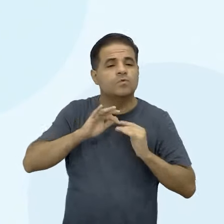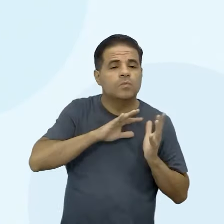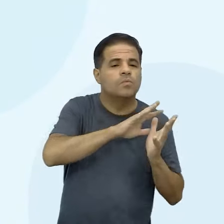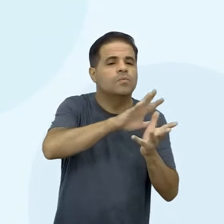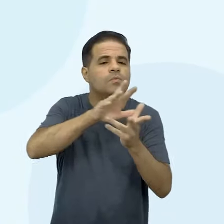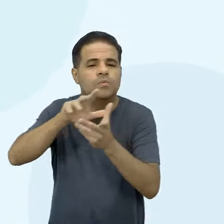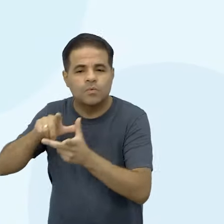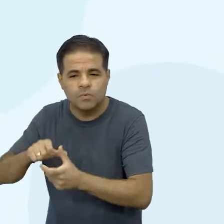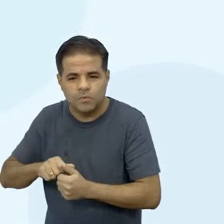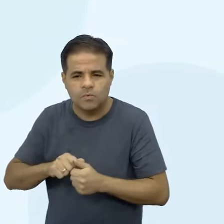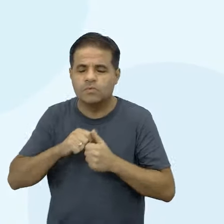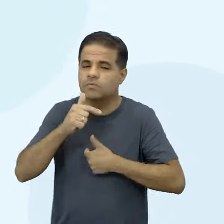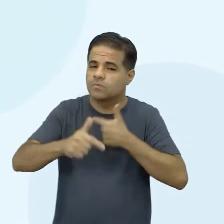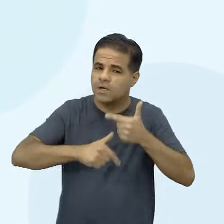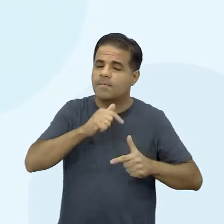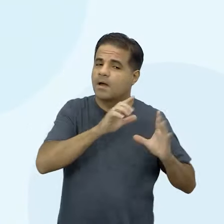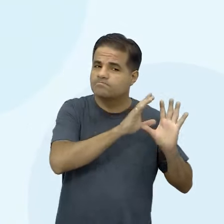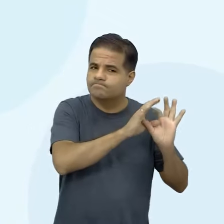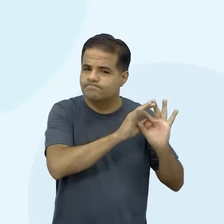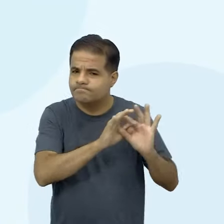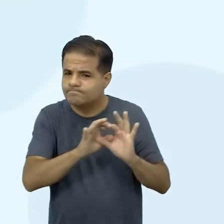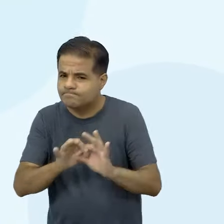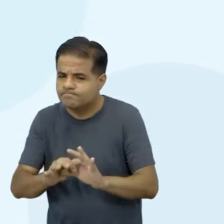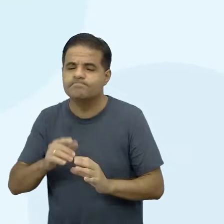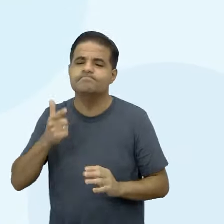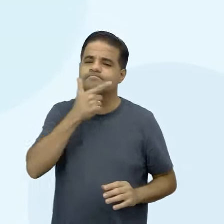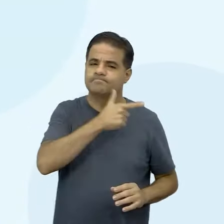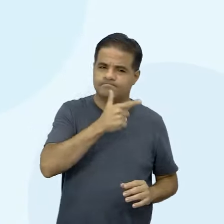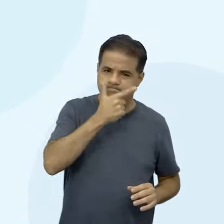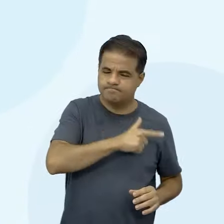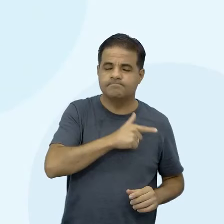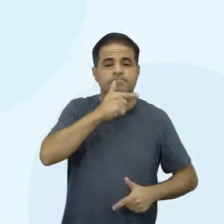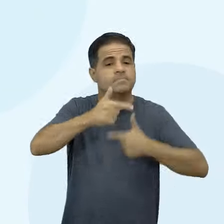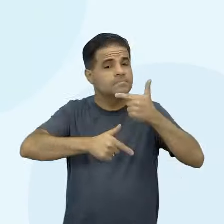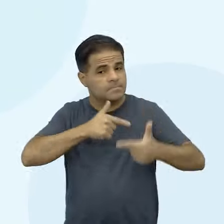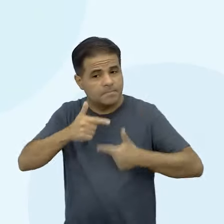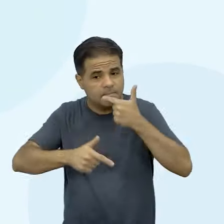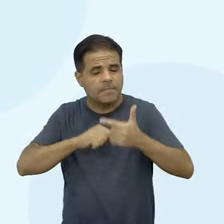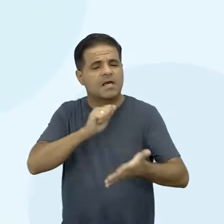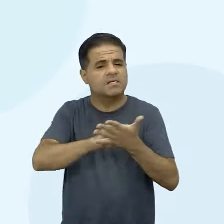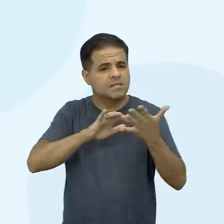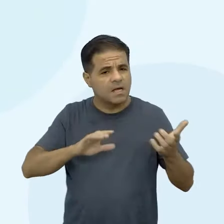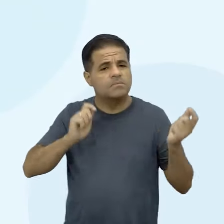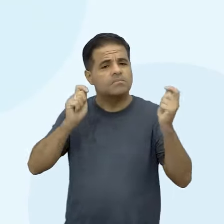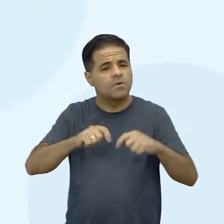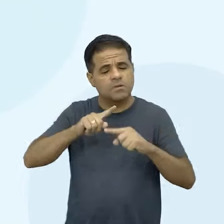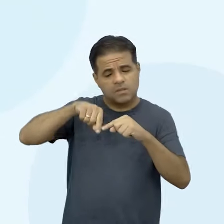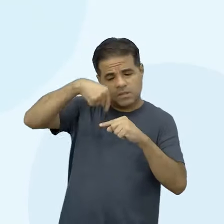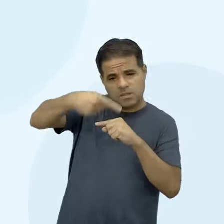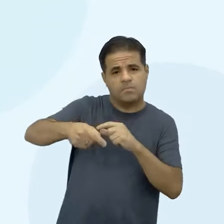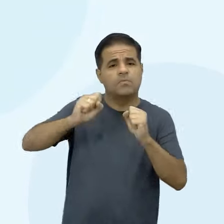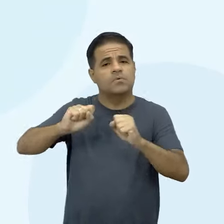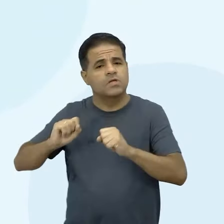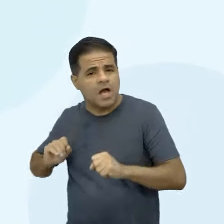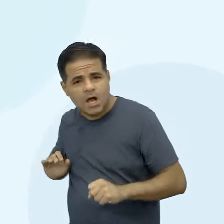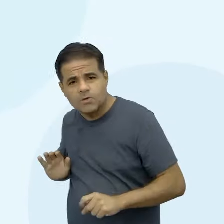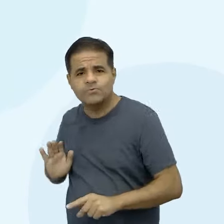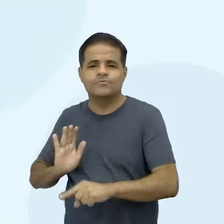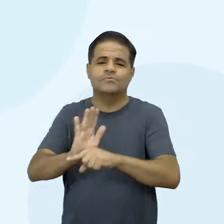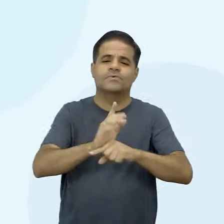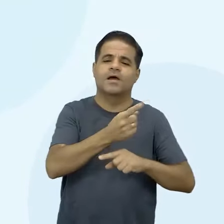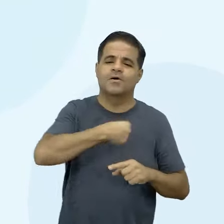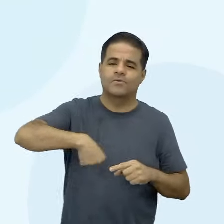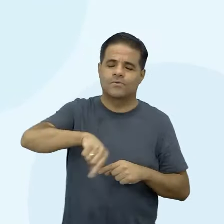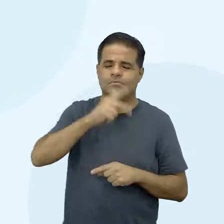trabalho. Lembrando que, como é contextualizada, ela consegue aí trabalhar atividades que podem depois ajudar bastante, né, o